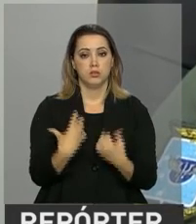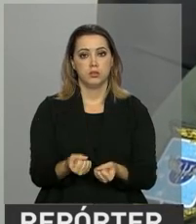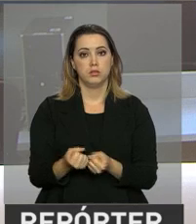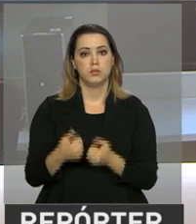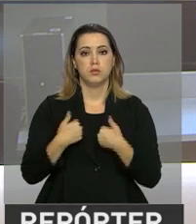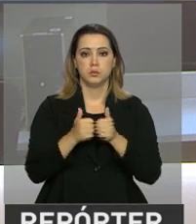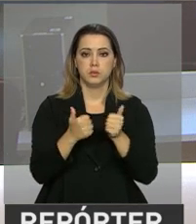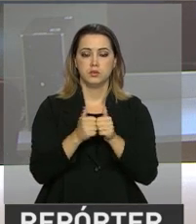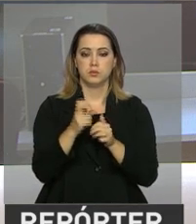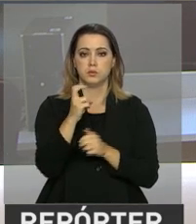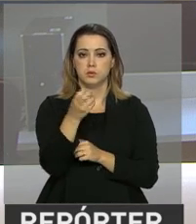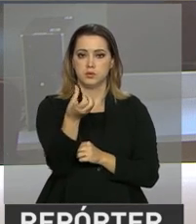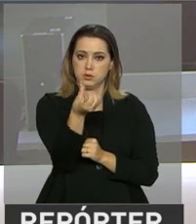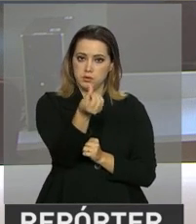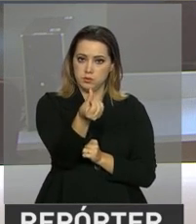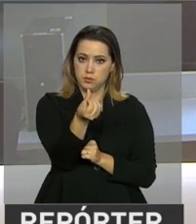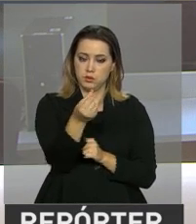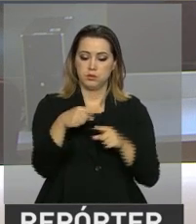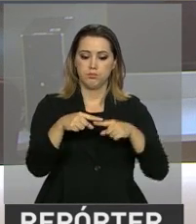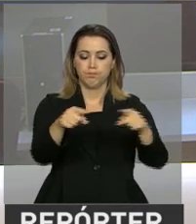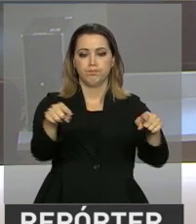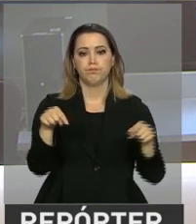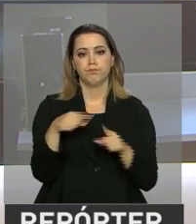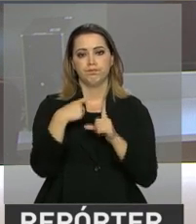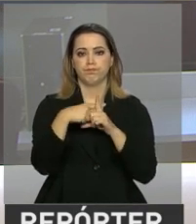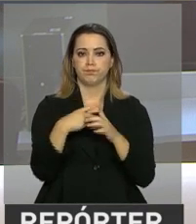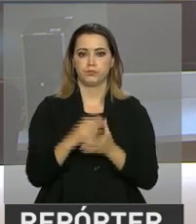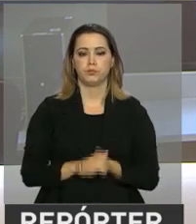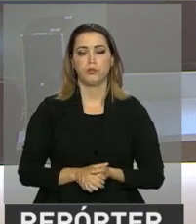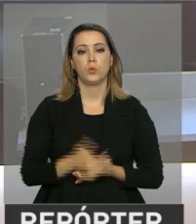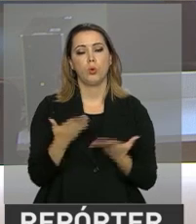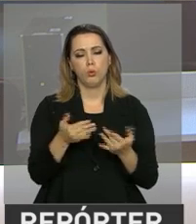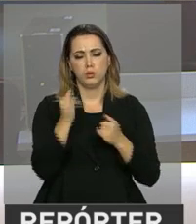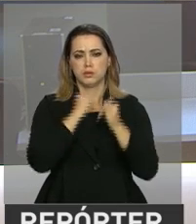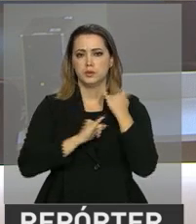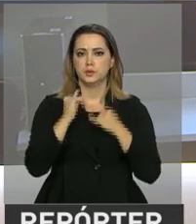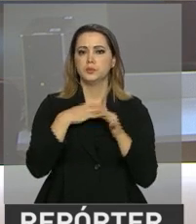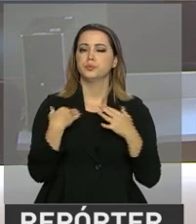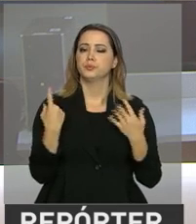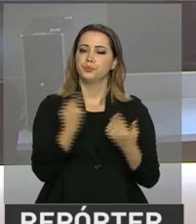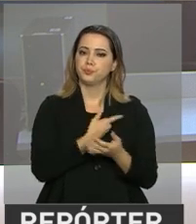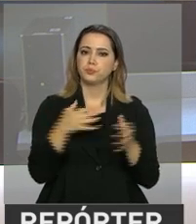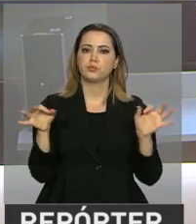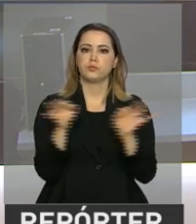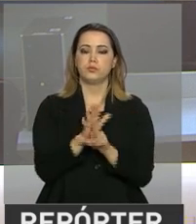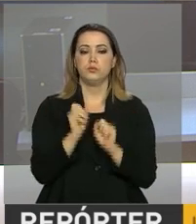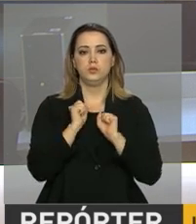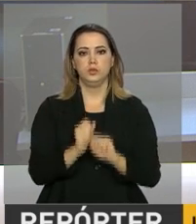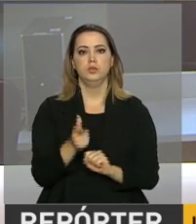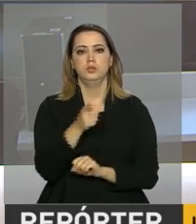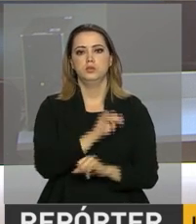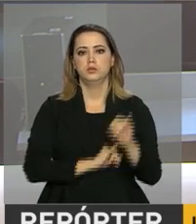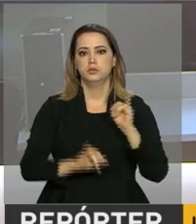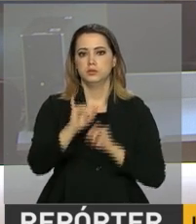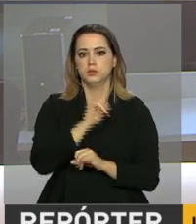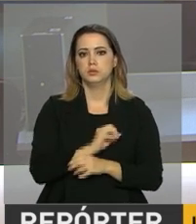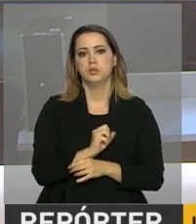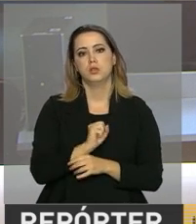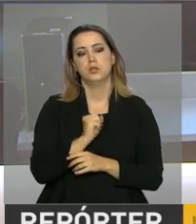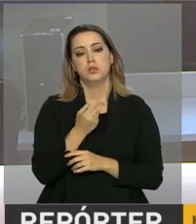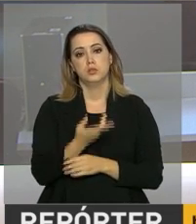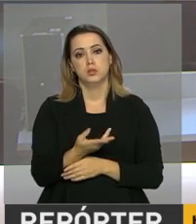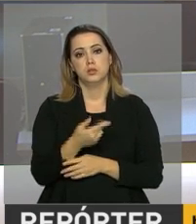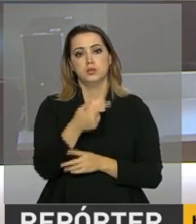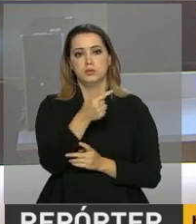chapecó com essa informação nós encerramos esta edição do repórter nbr mas podemos voltar a qualquer momento com outras notícias